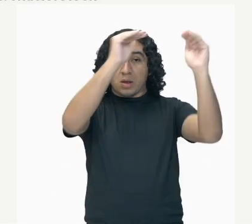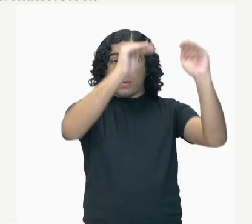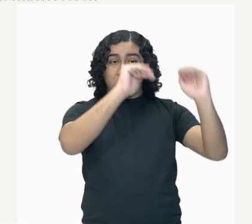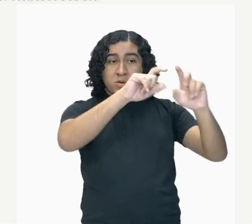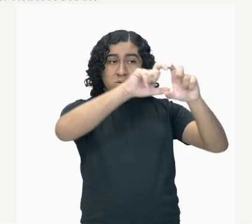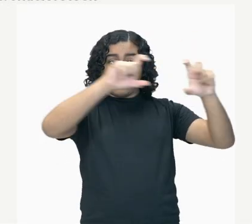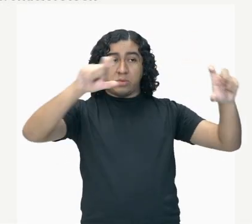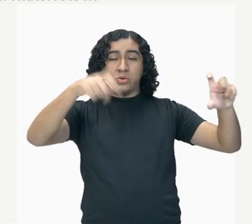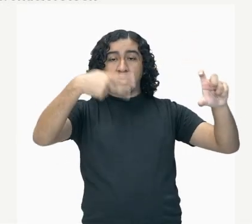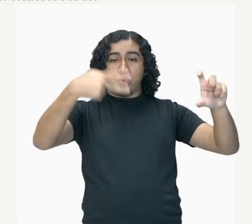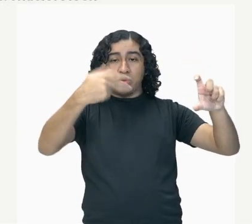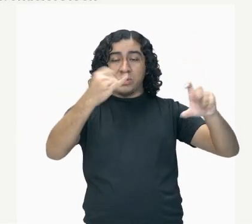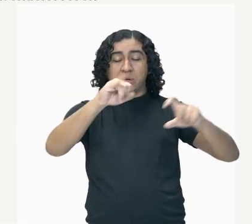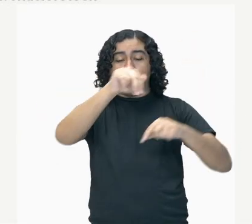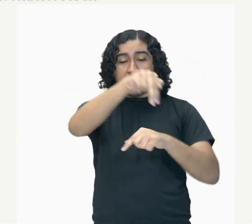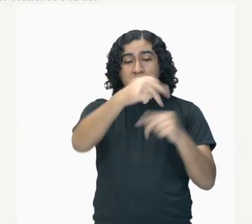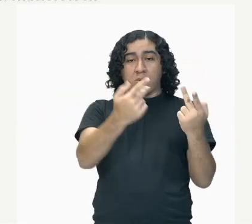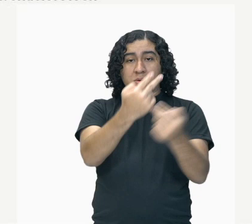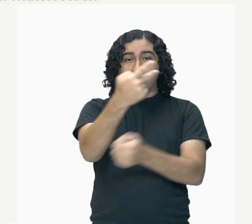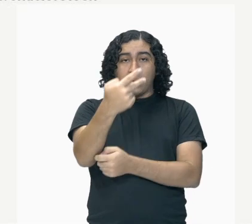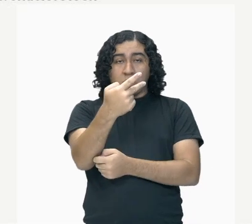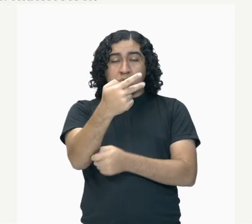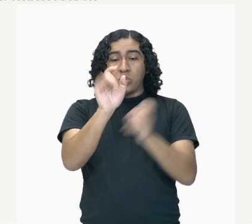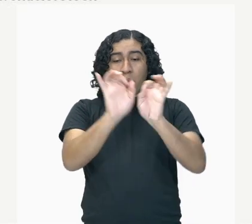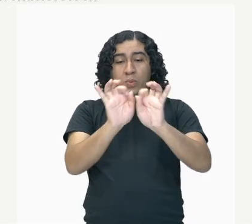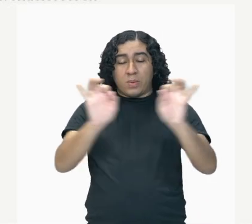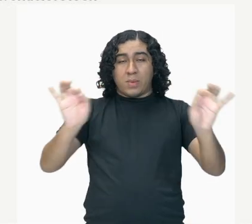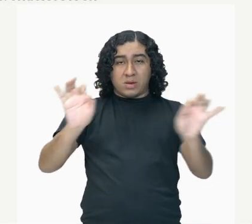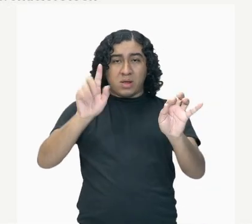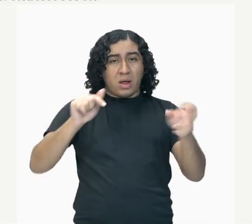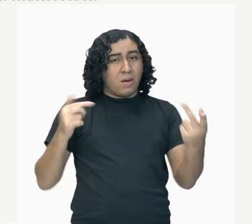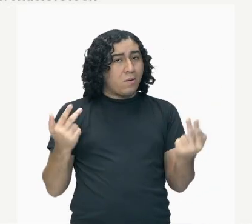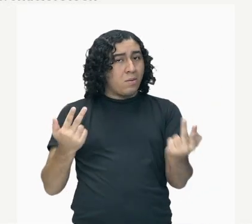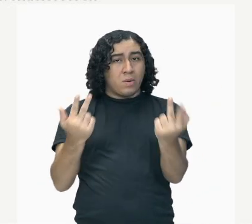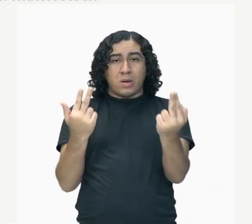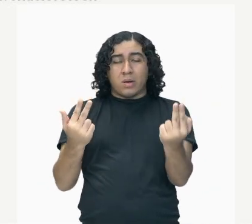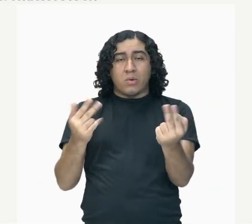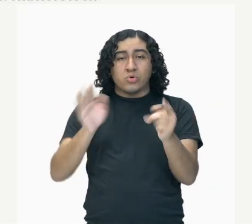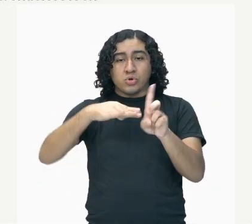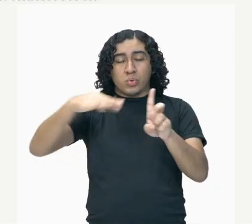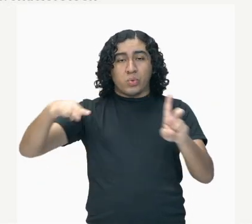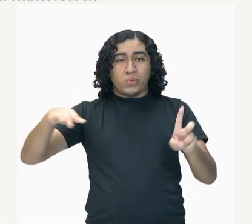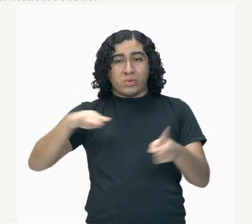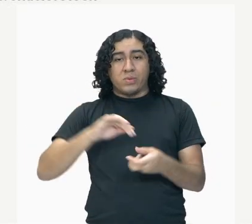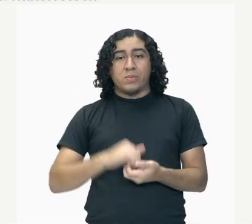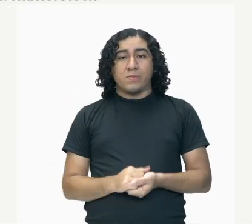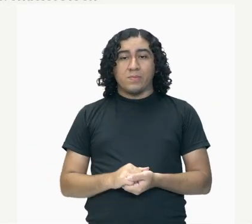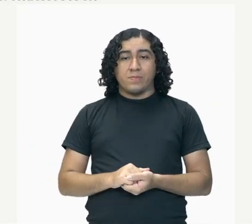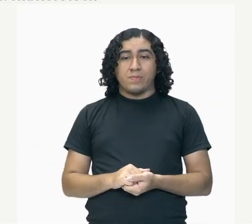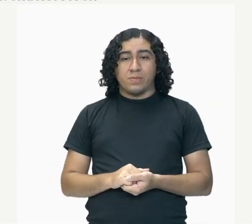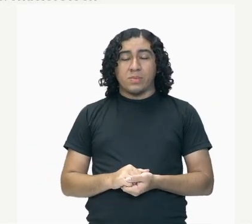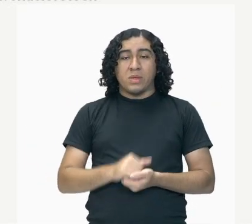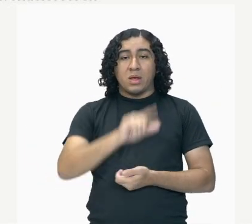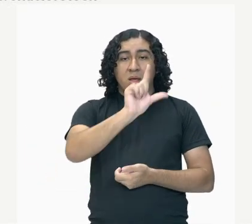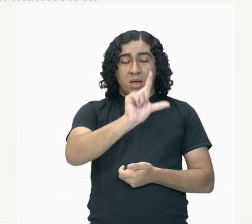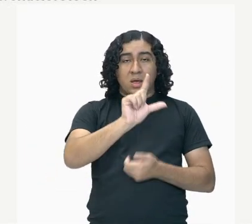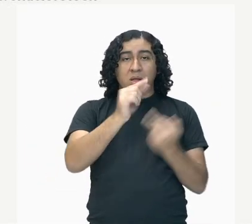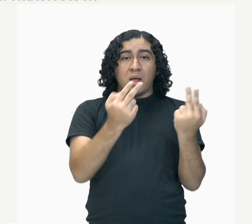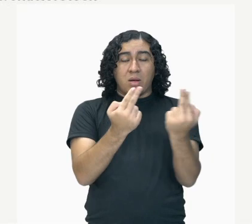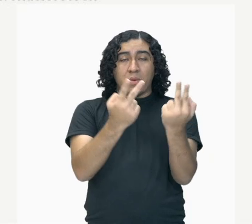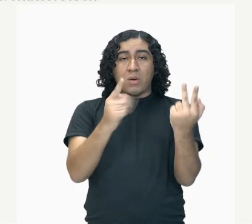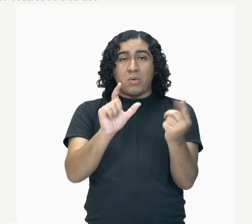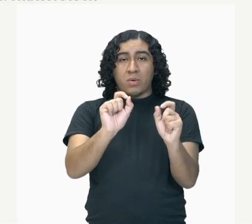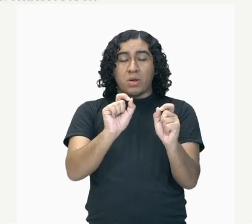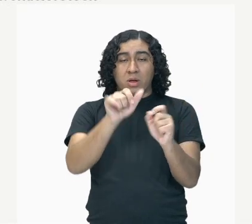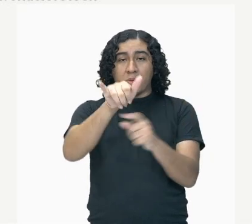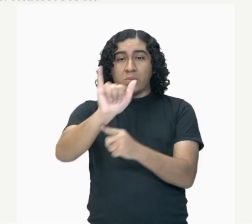2 o comprimento da corda é o próprio comprimento de onda então aqui ó L é igual a lâmbda porque a